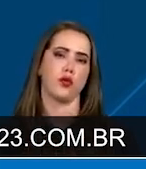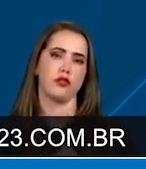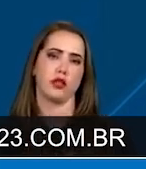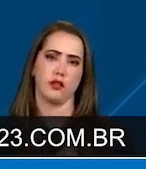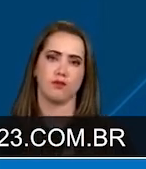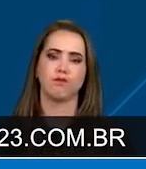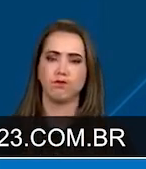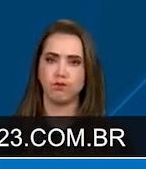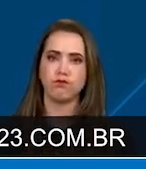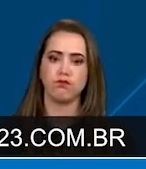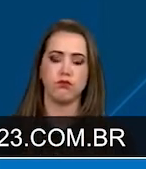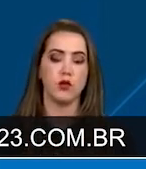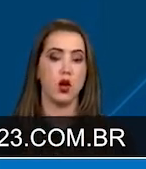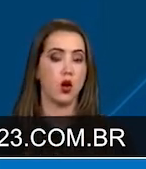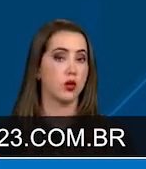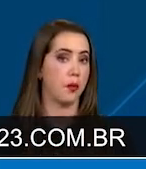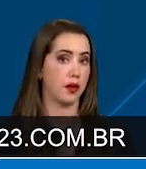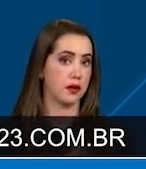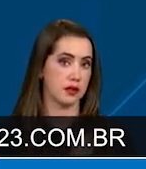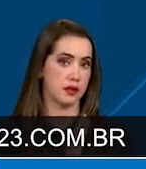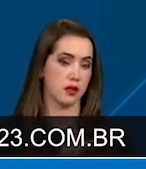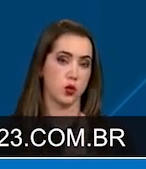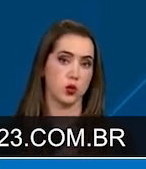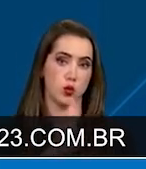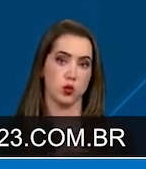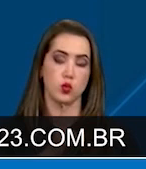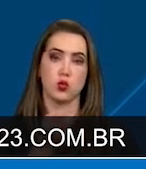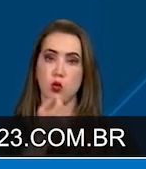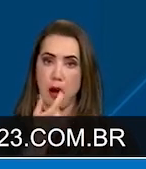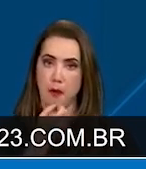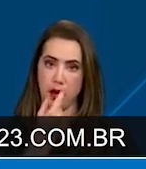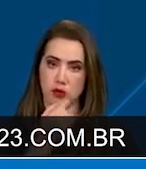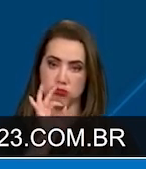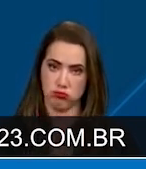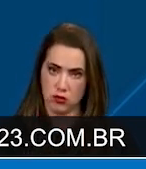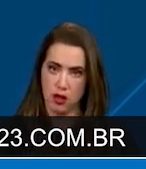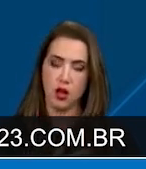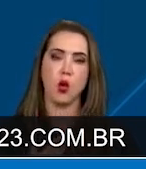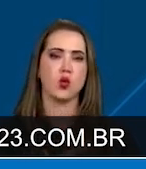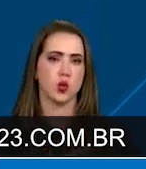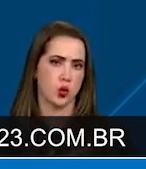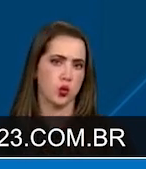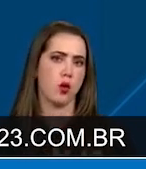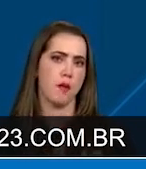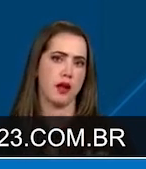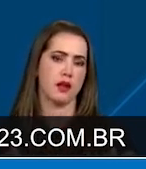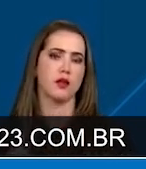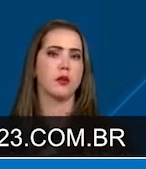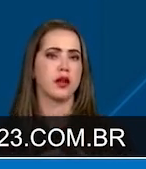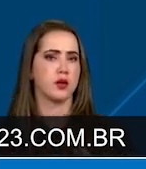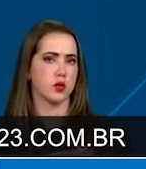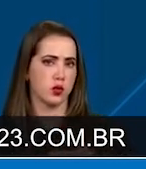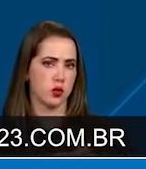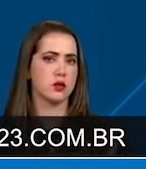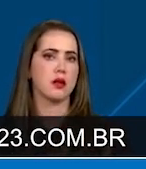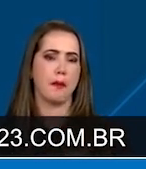E aí, com a aprovação, né, do uso medicinal, a gente começa a ter mais estudos também, porque o SUS também é uma ferramenta de